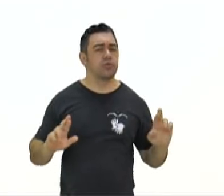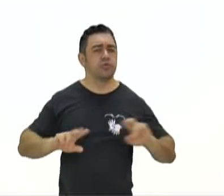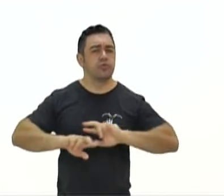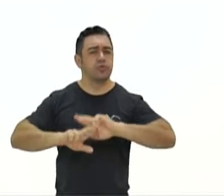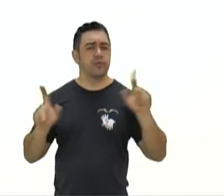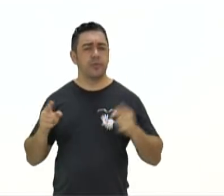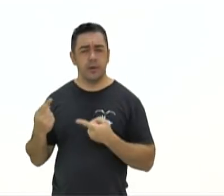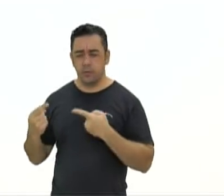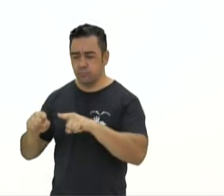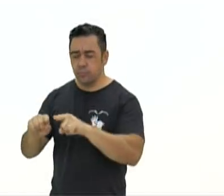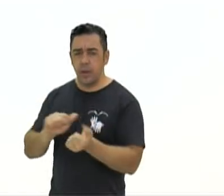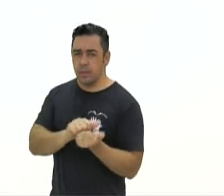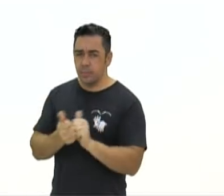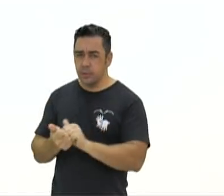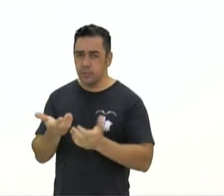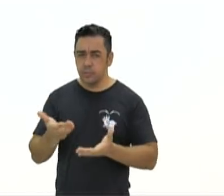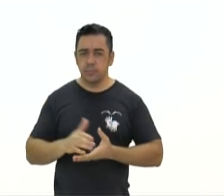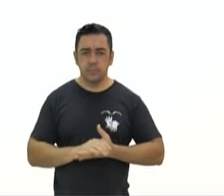adaptativa.